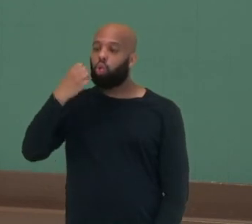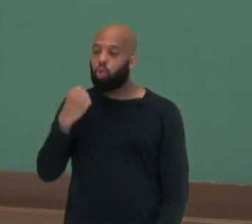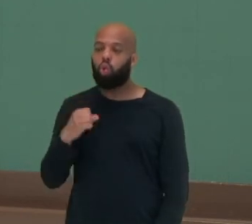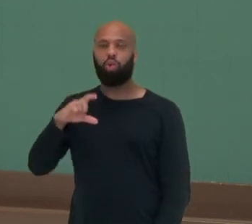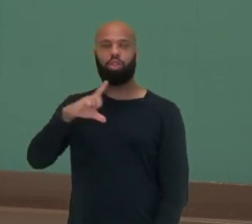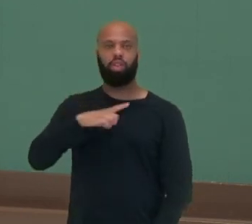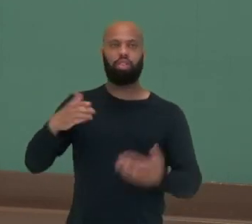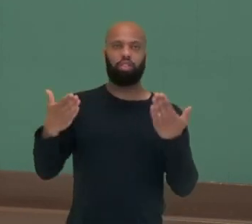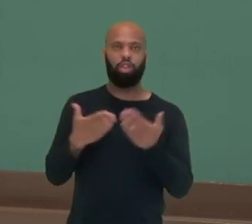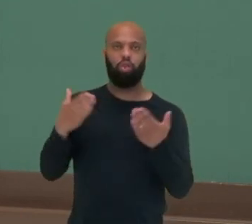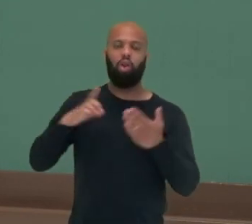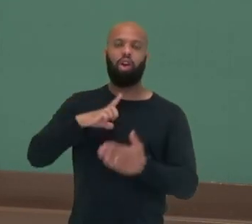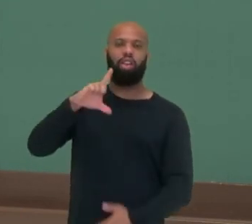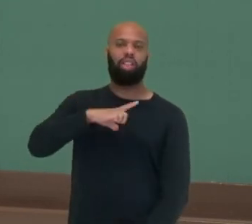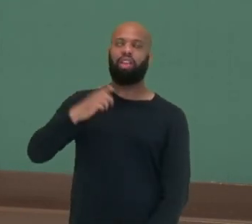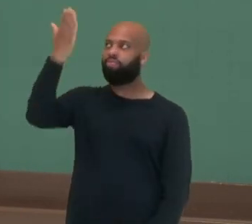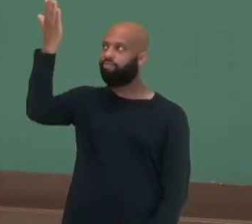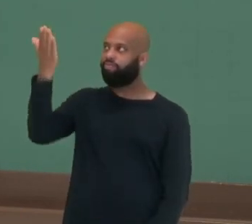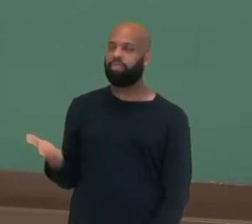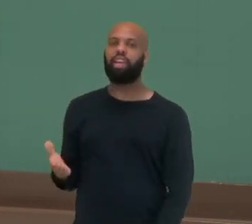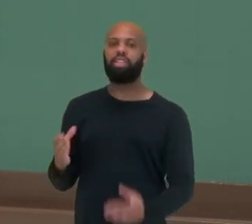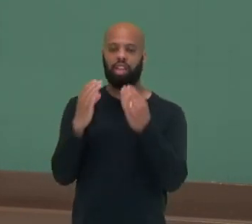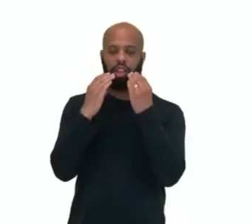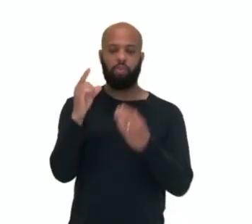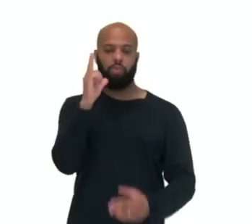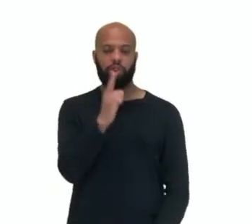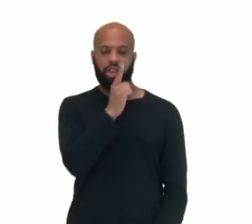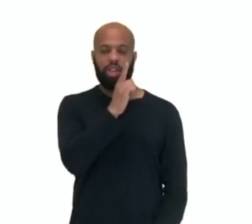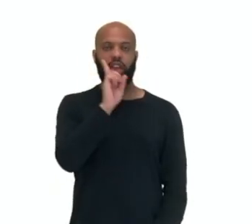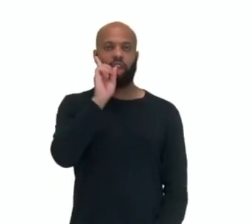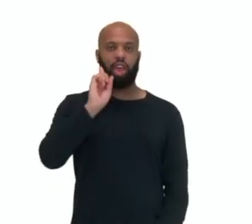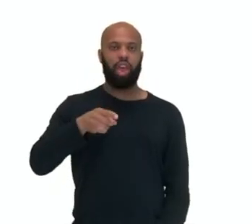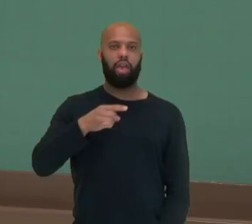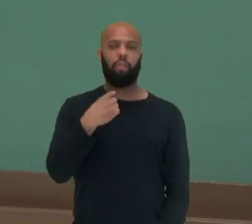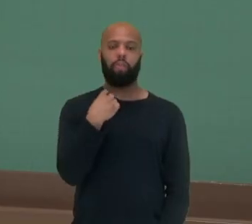que foram tidos nessa hamburgueria, foi de R$